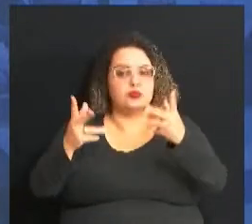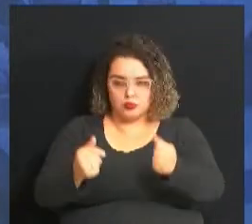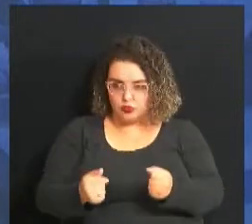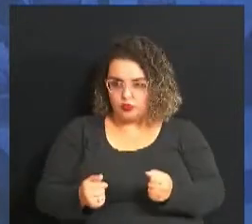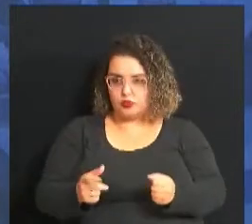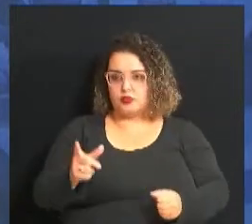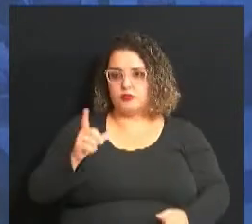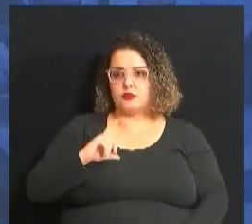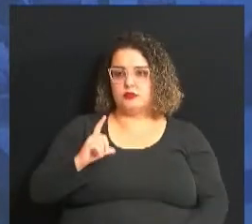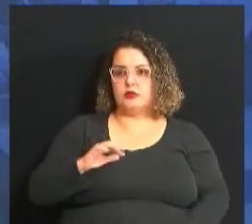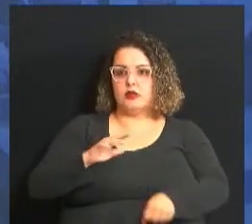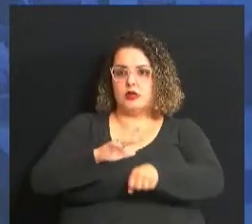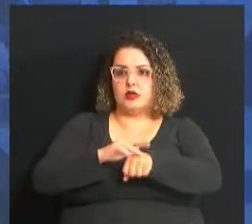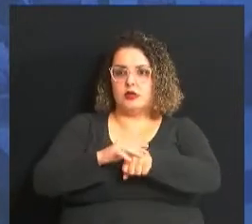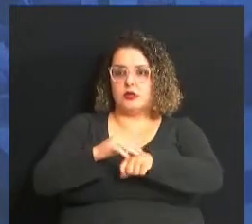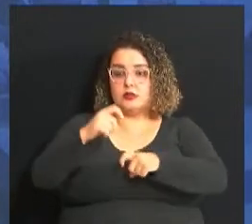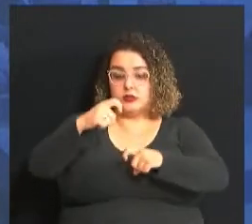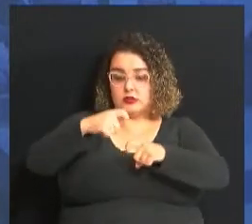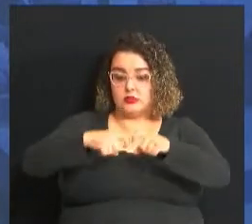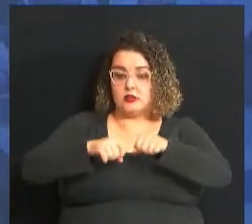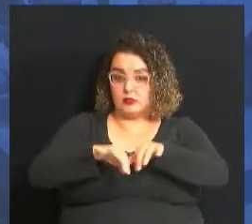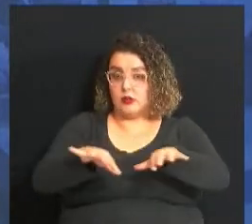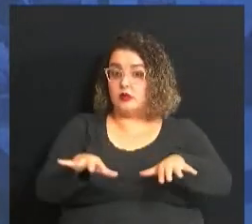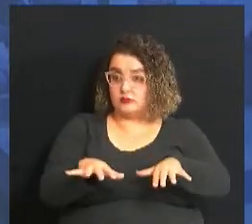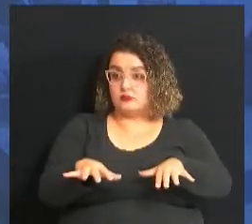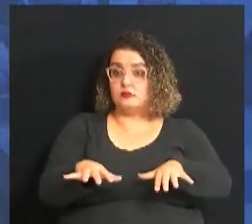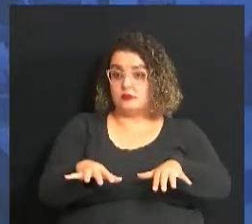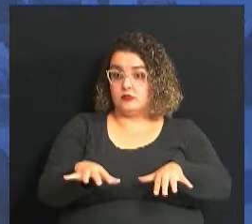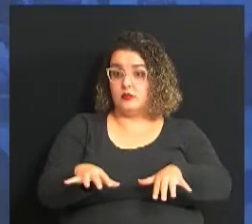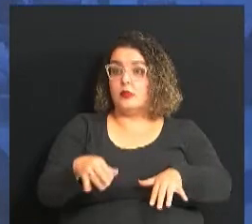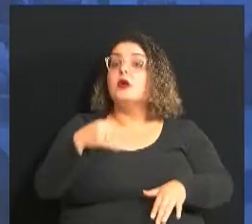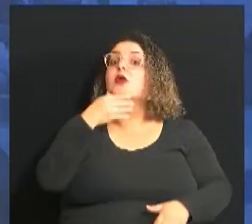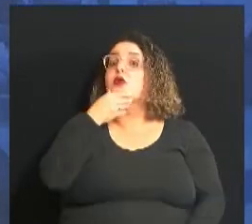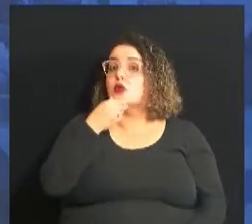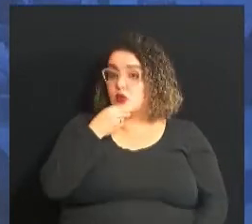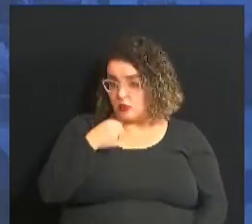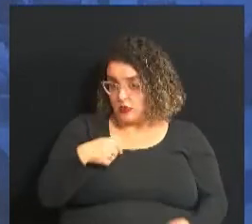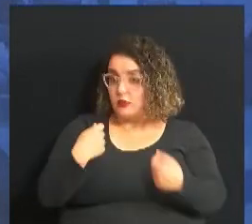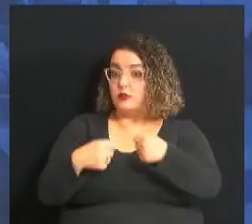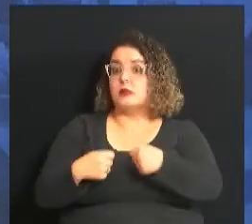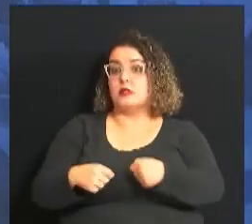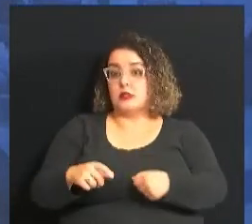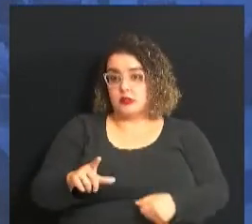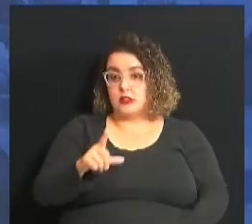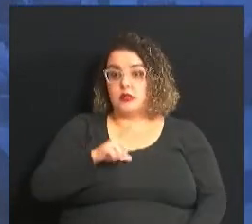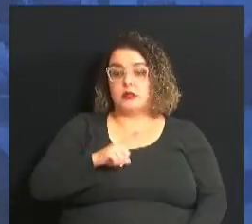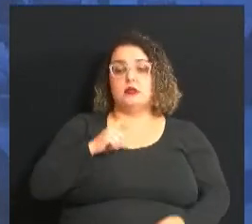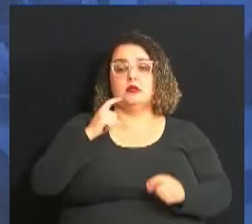aquelas doenças sexualmente transmissíveis, né? Que homem também precisa ter cuidado.